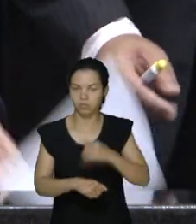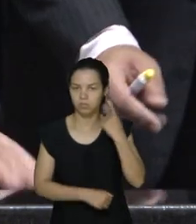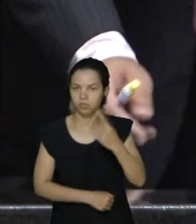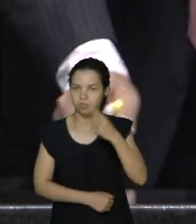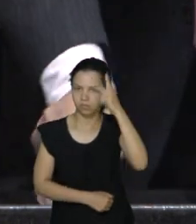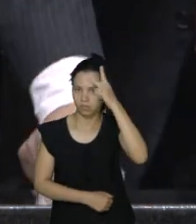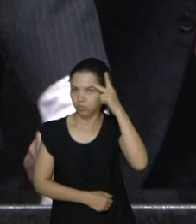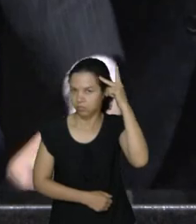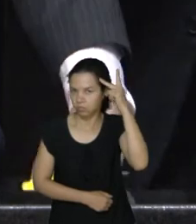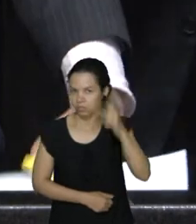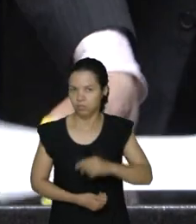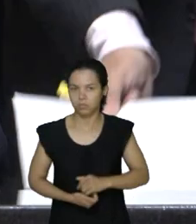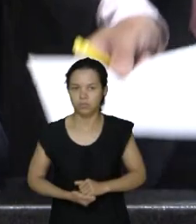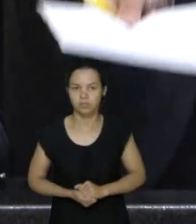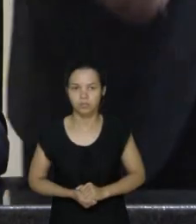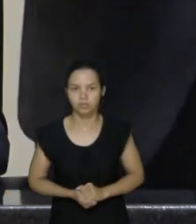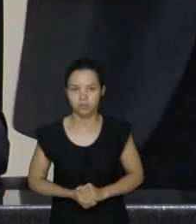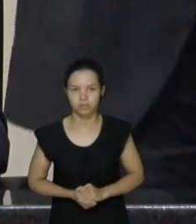Paulinha.